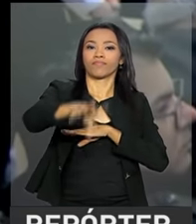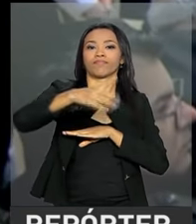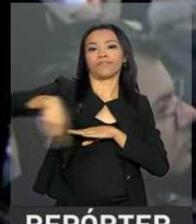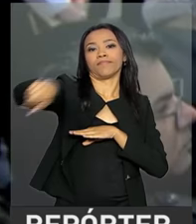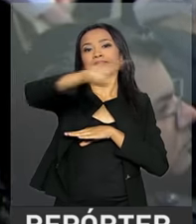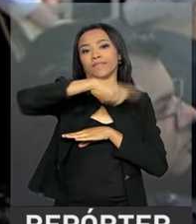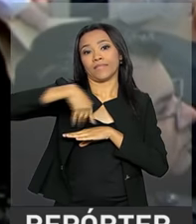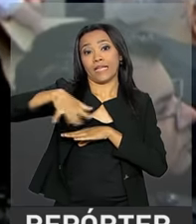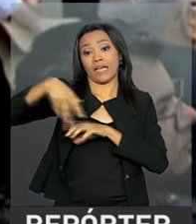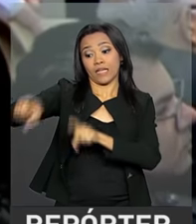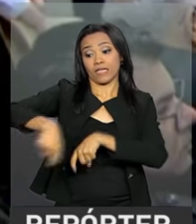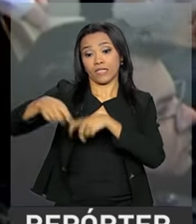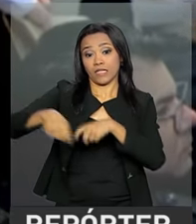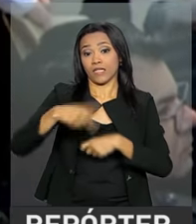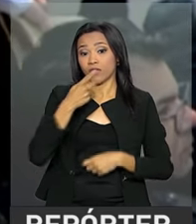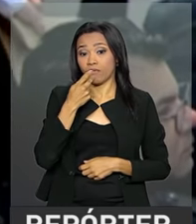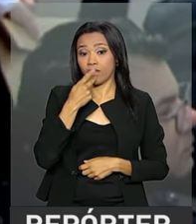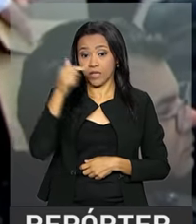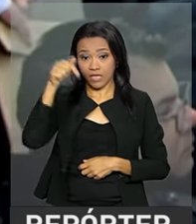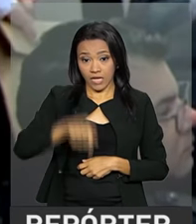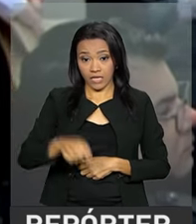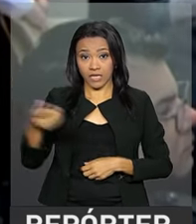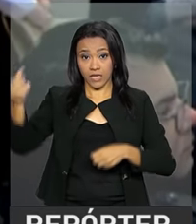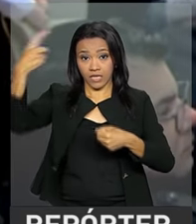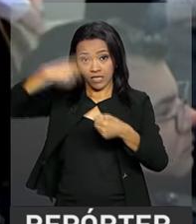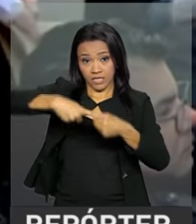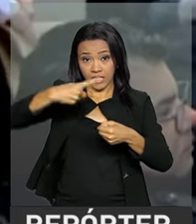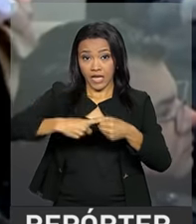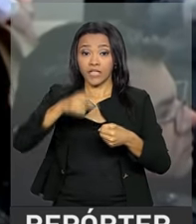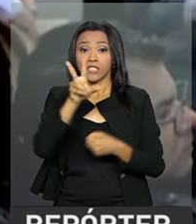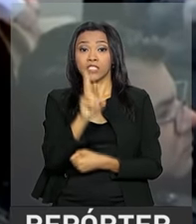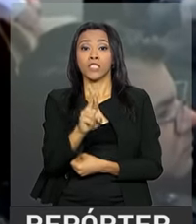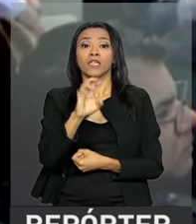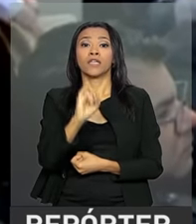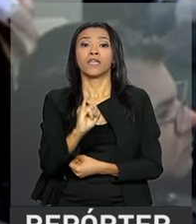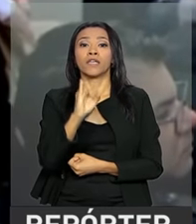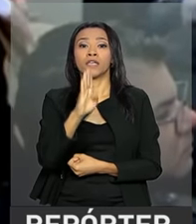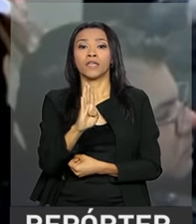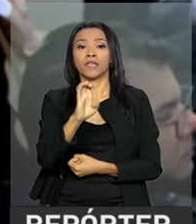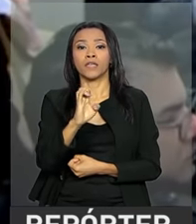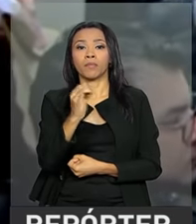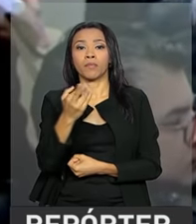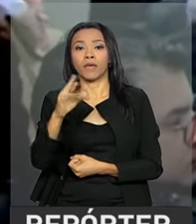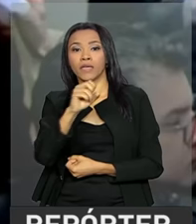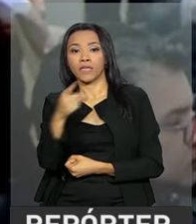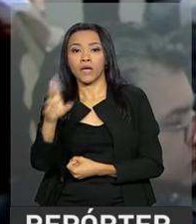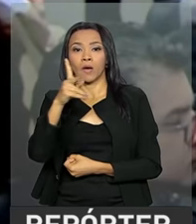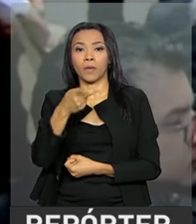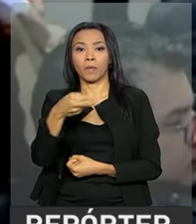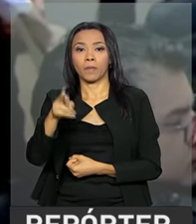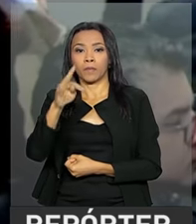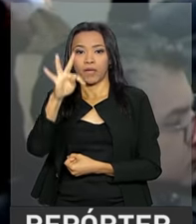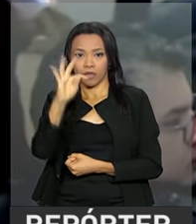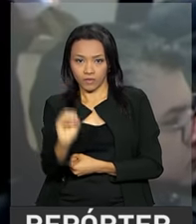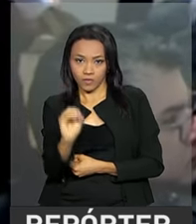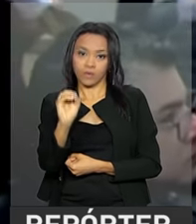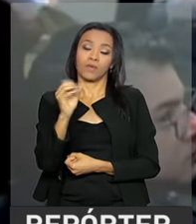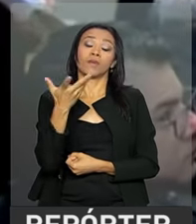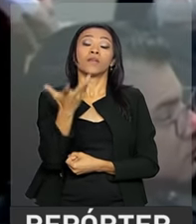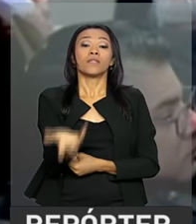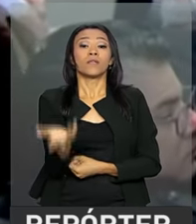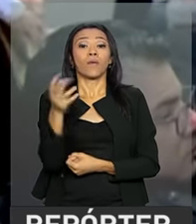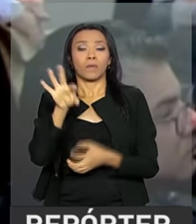agrícola brasileira. Eu estou falando com vocês aqui de Ribeirão Preto, que fica a cerca de 300 quilômetros da capital paulista. Os